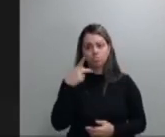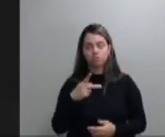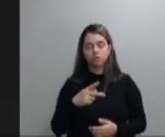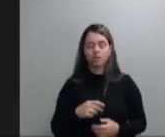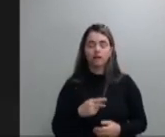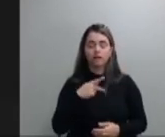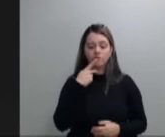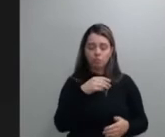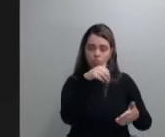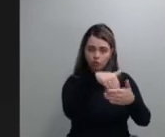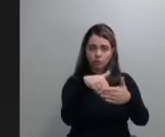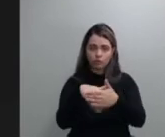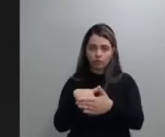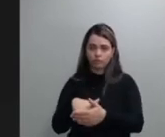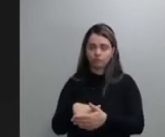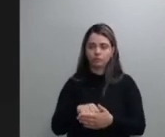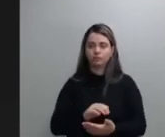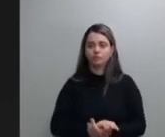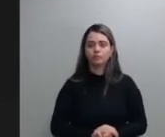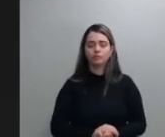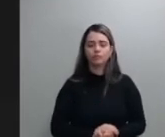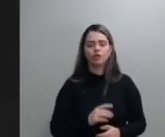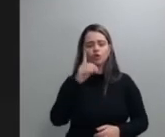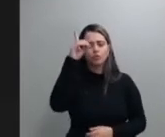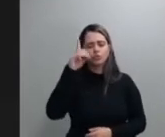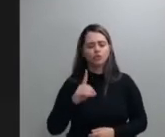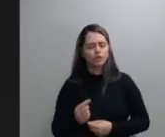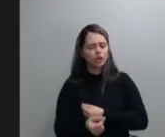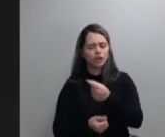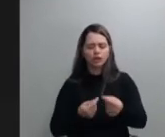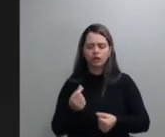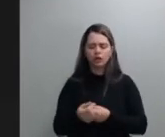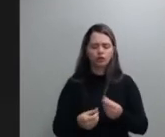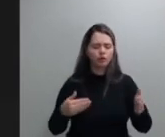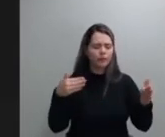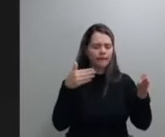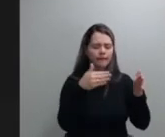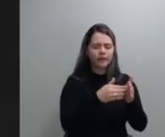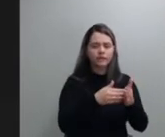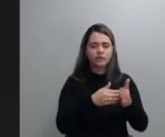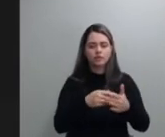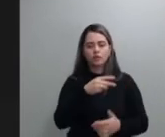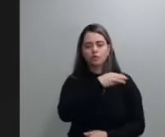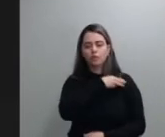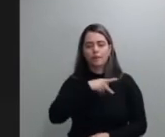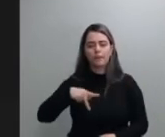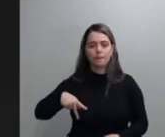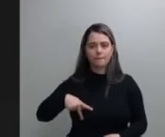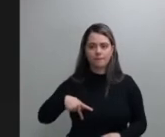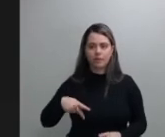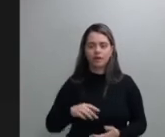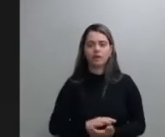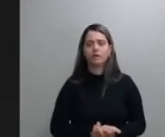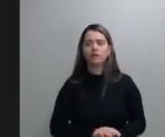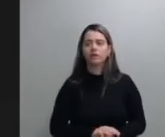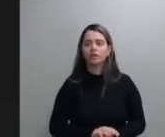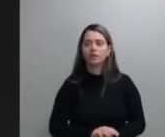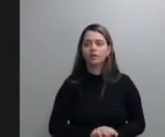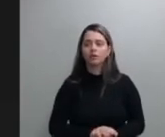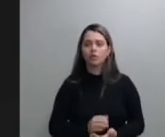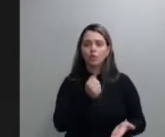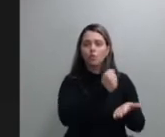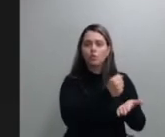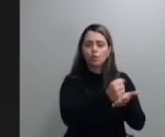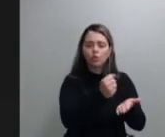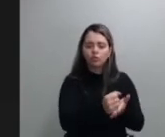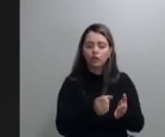ação cautelar direito econômico intervenção do Ministério Público desnecessidade interesse público não configurado contrato de compra